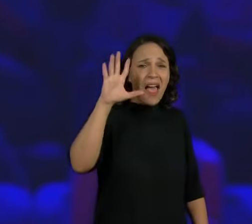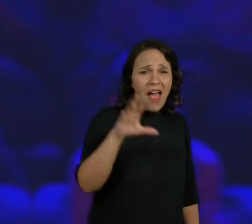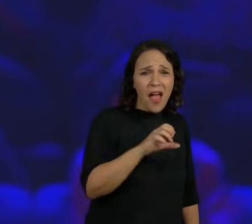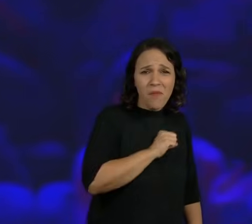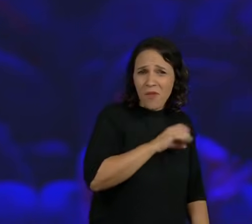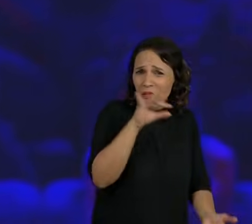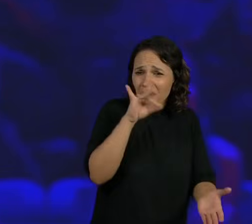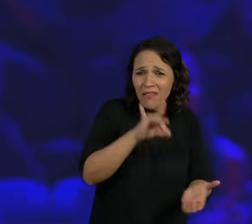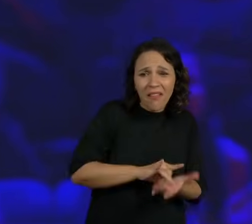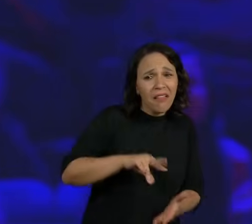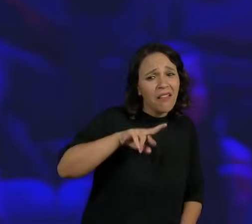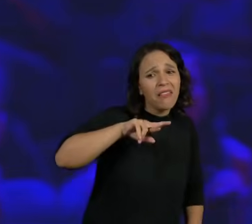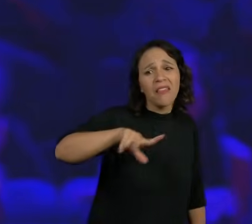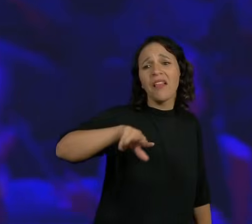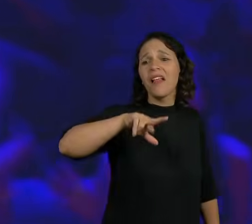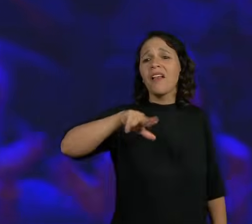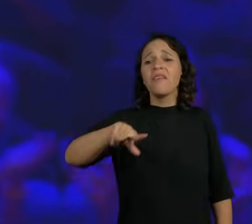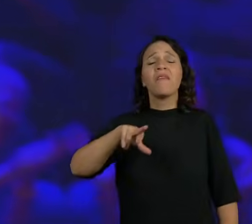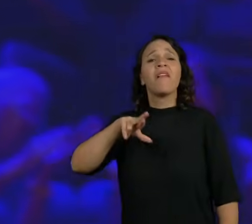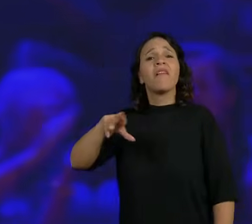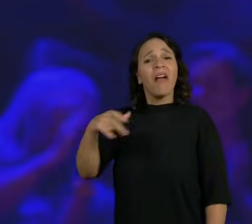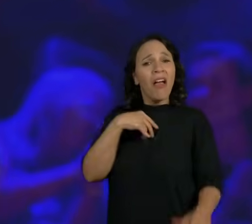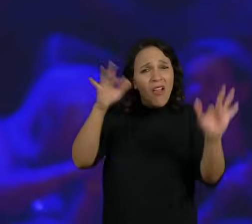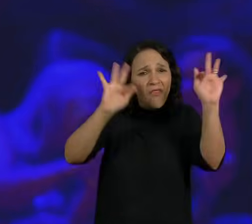happy, also little to be loved.